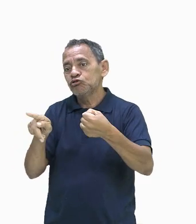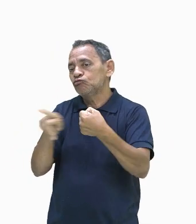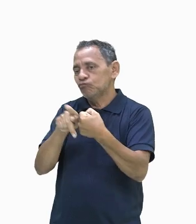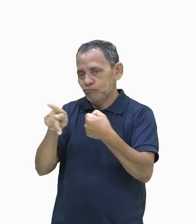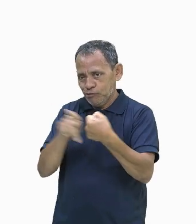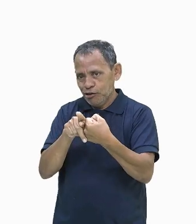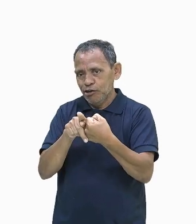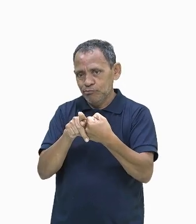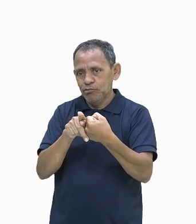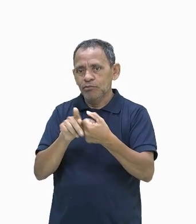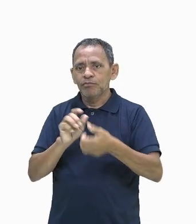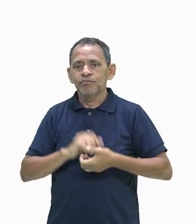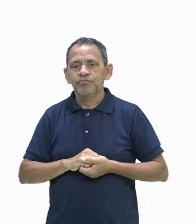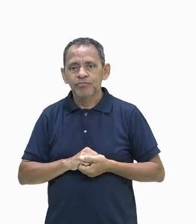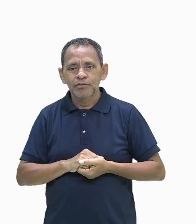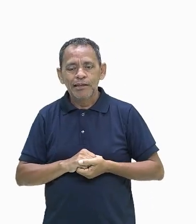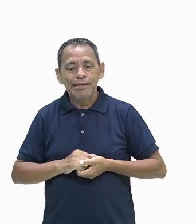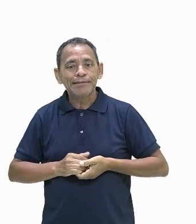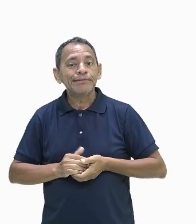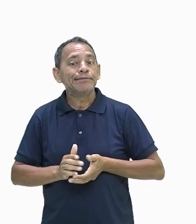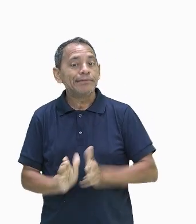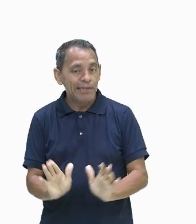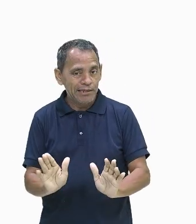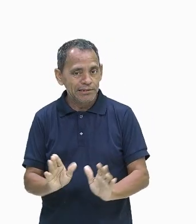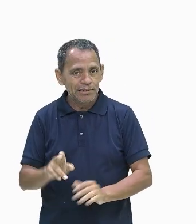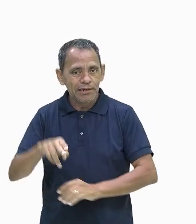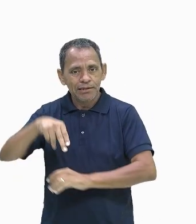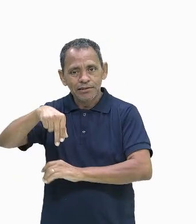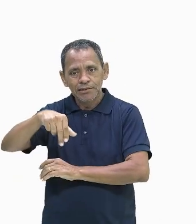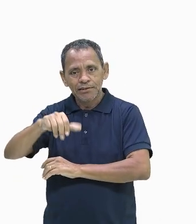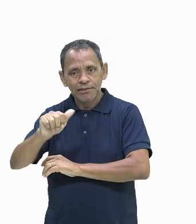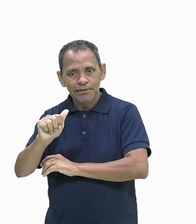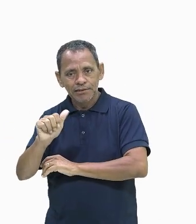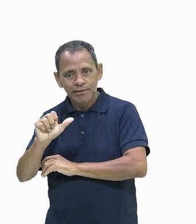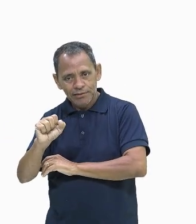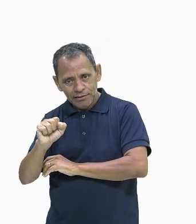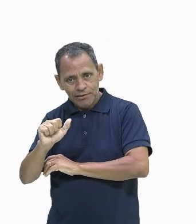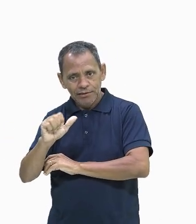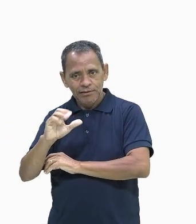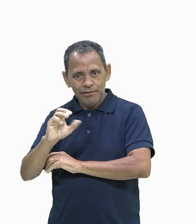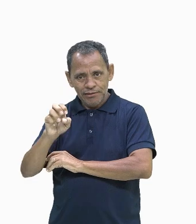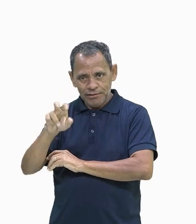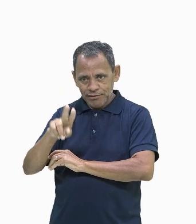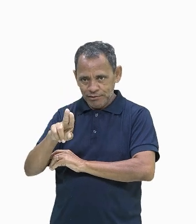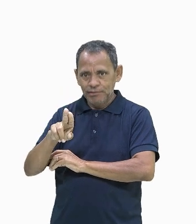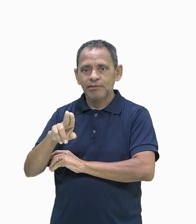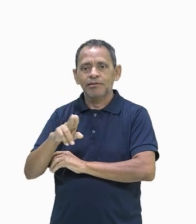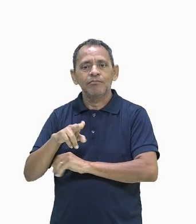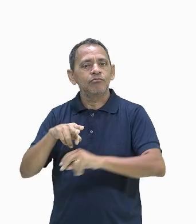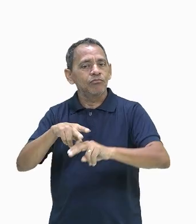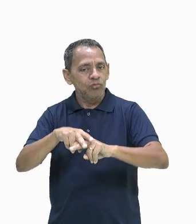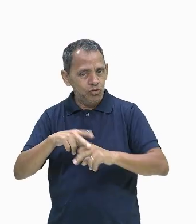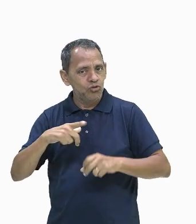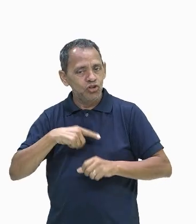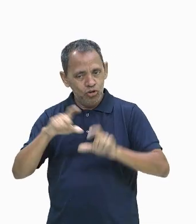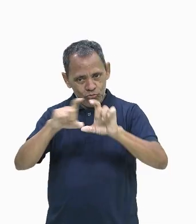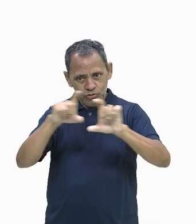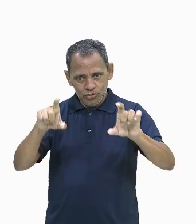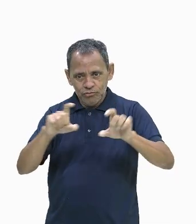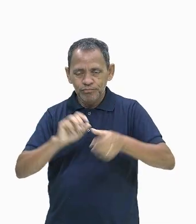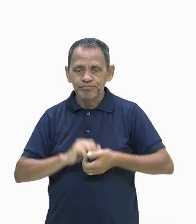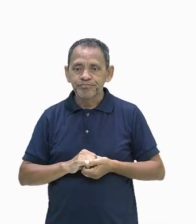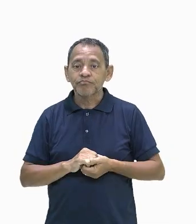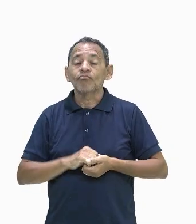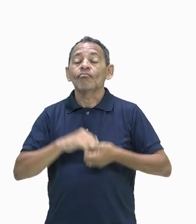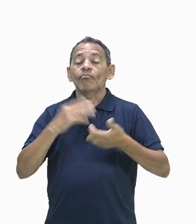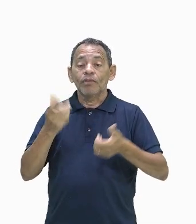de cor. Nascem. Tá? Então, se há uma forma verbal, temos, portanto, uma oração. E aí, se